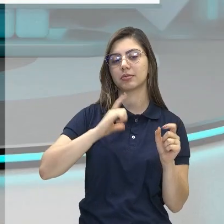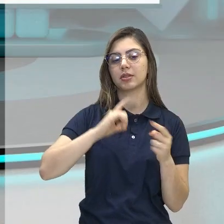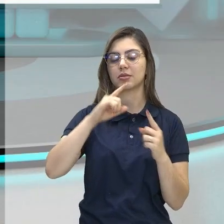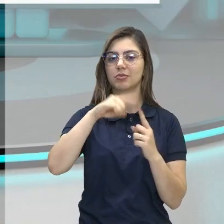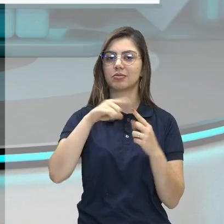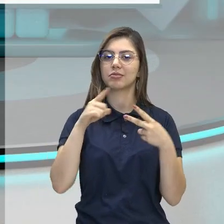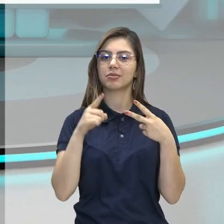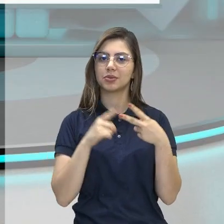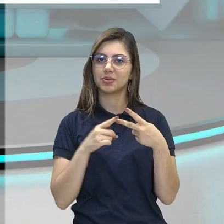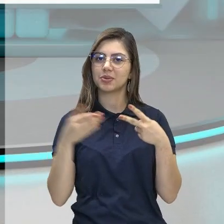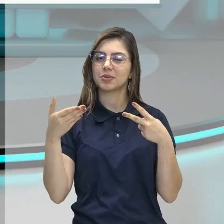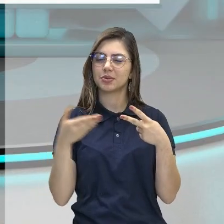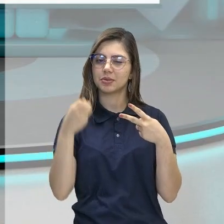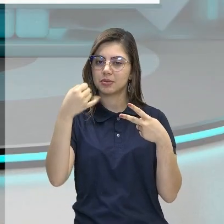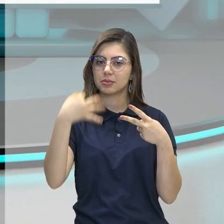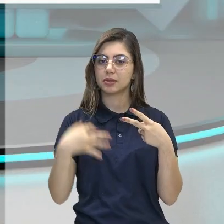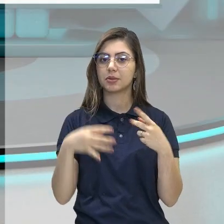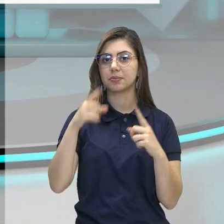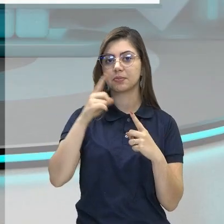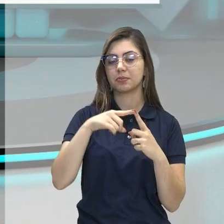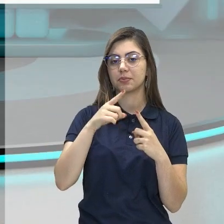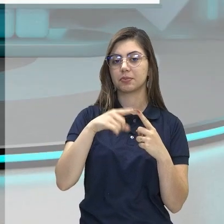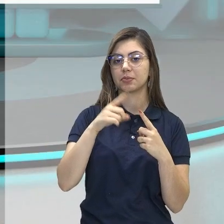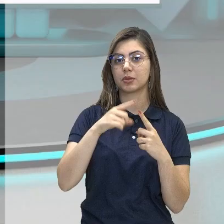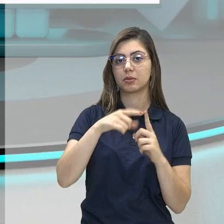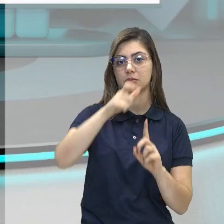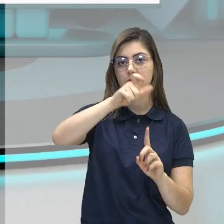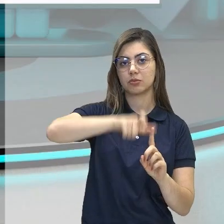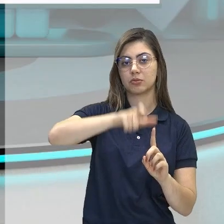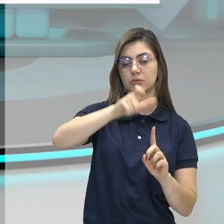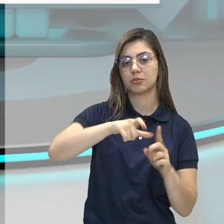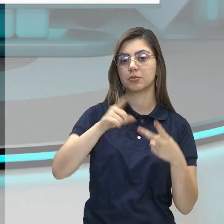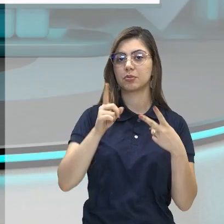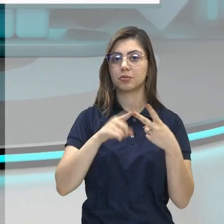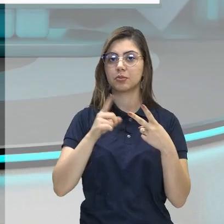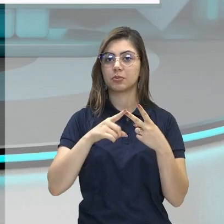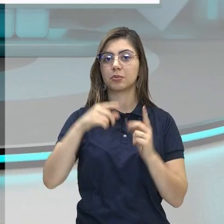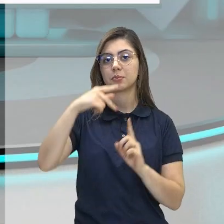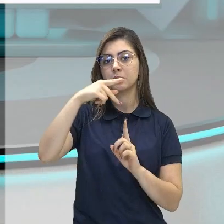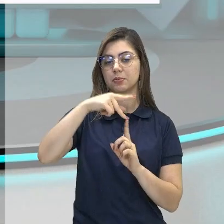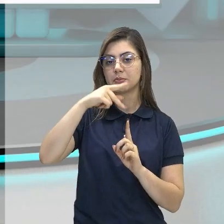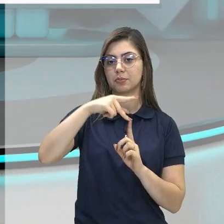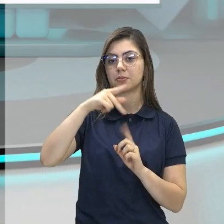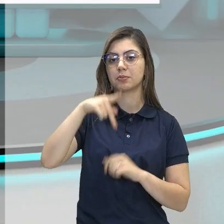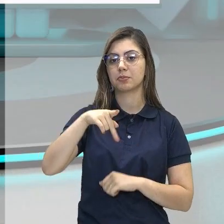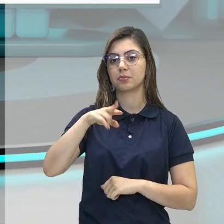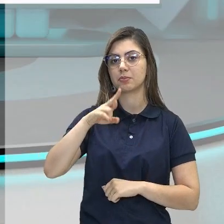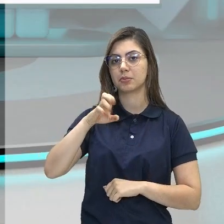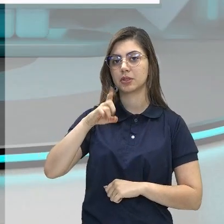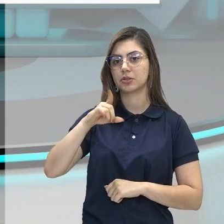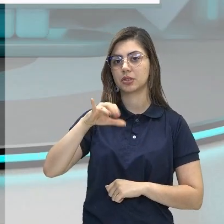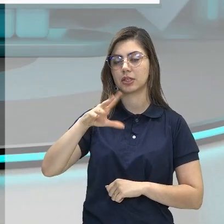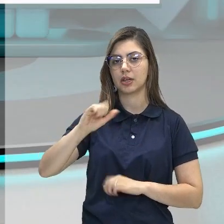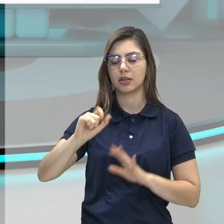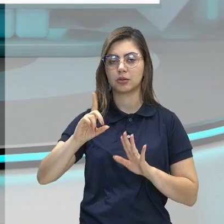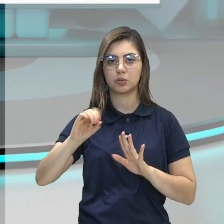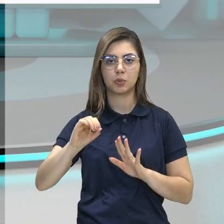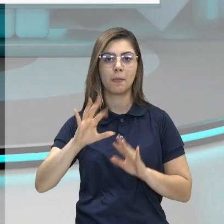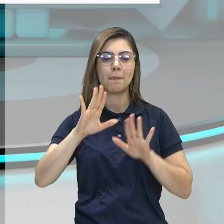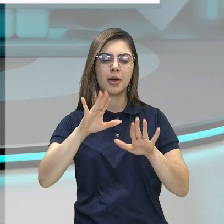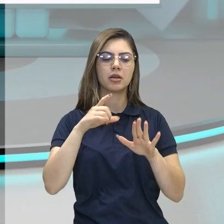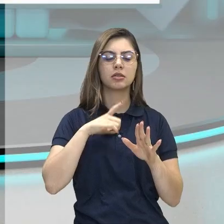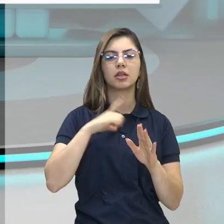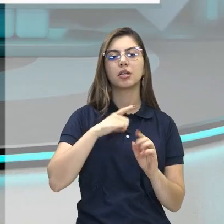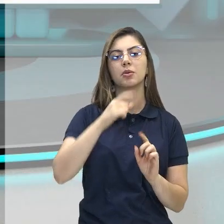é exatamente o sujeito e o predicado. E o que é o sujeito? O sujeito é quem faz,